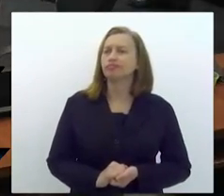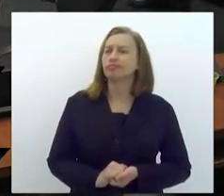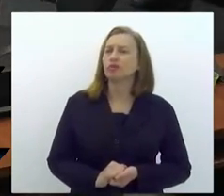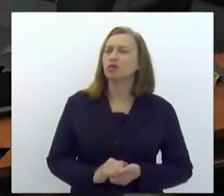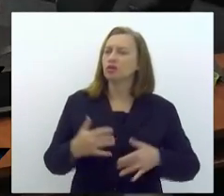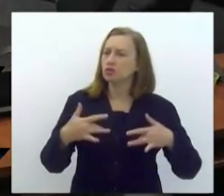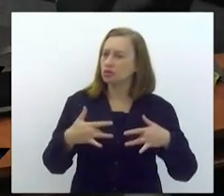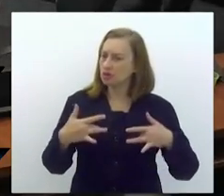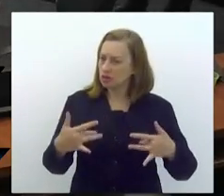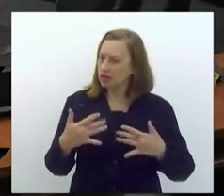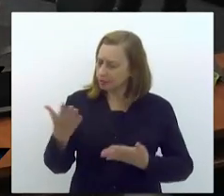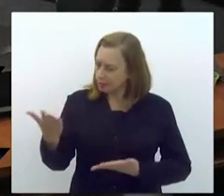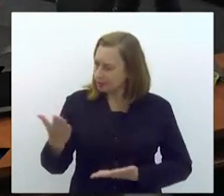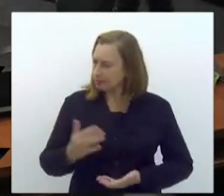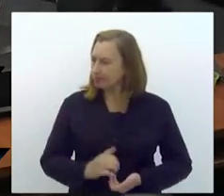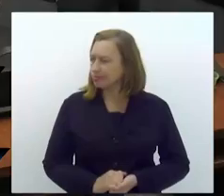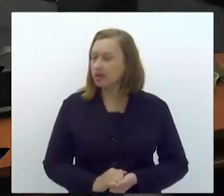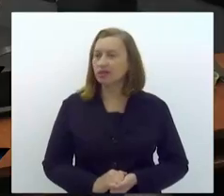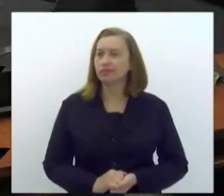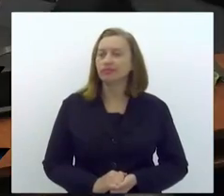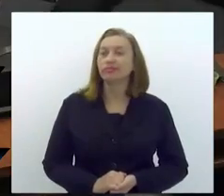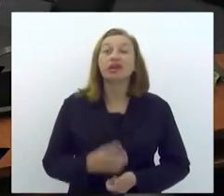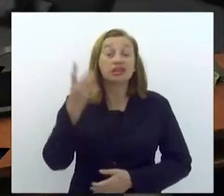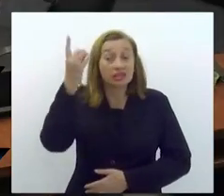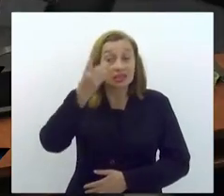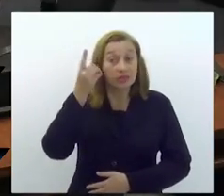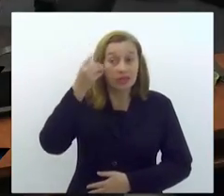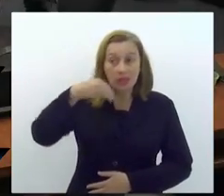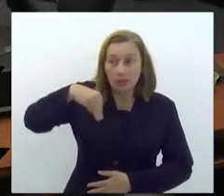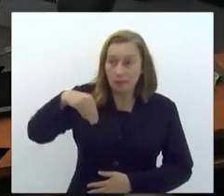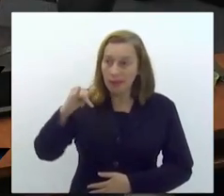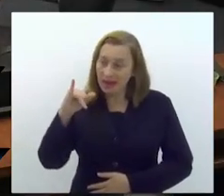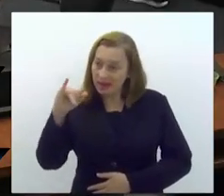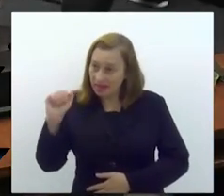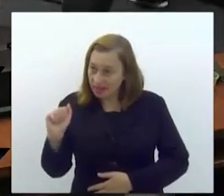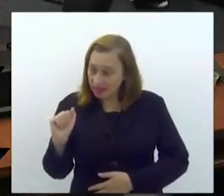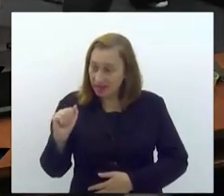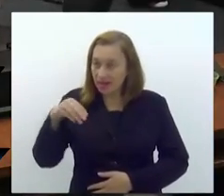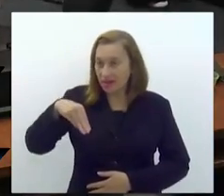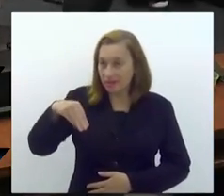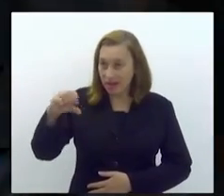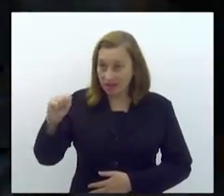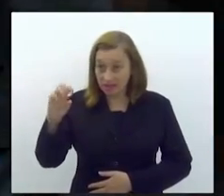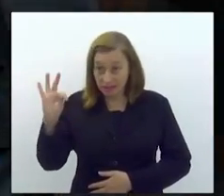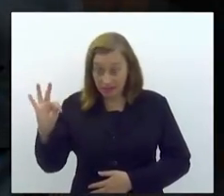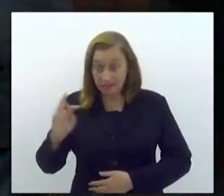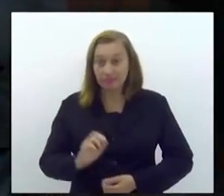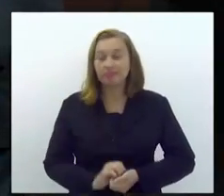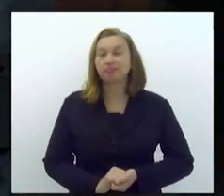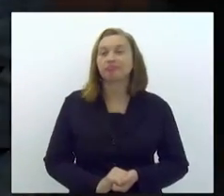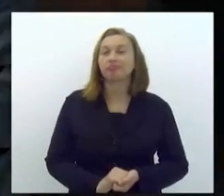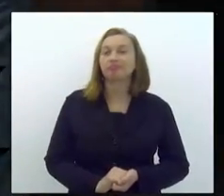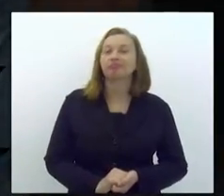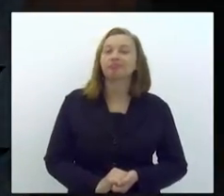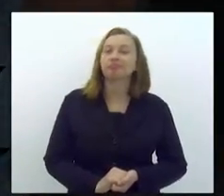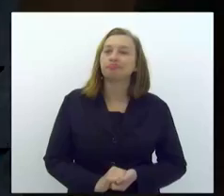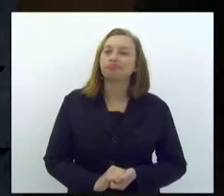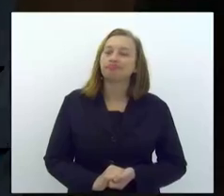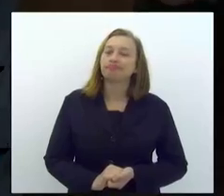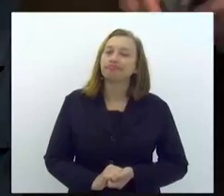a solidariedade a deputada Marina do MST pelo